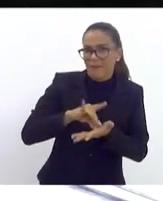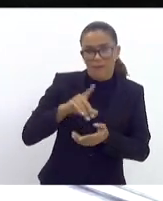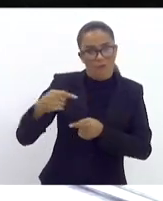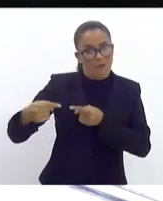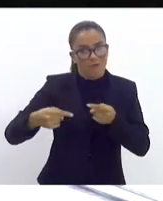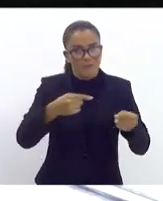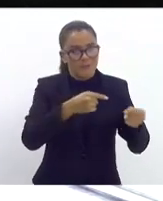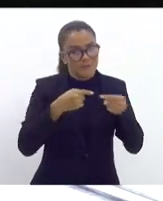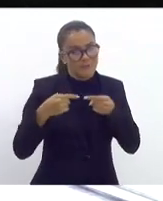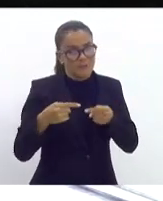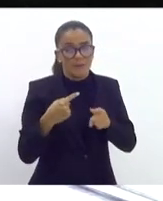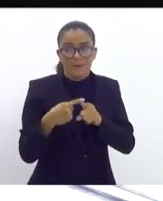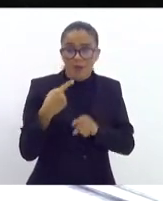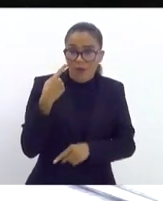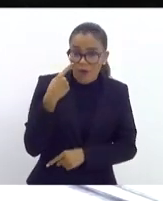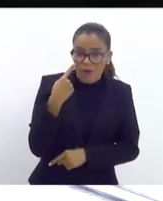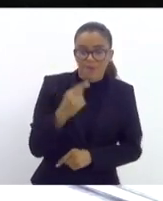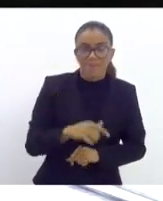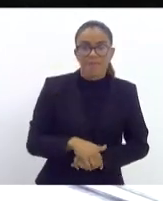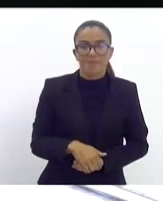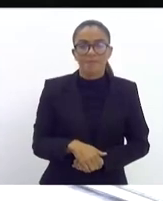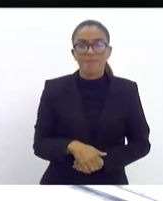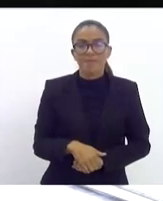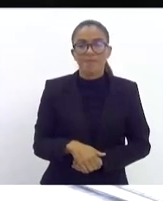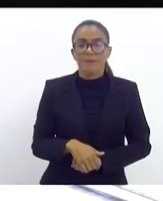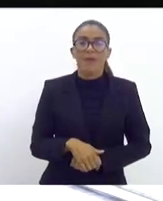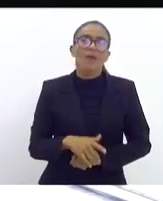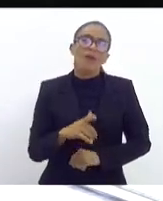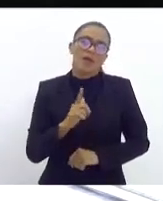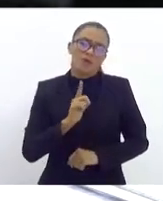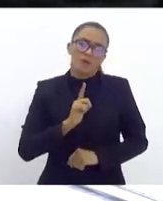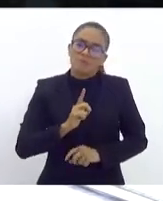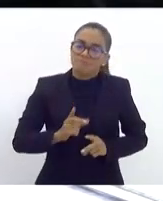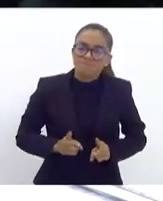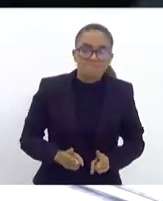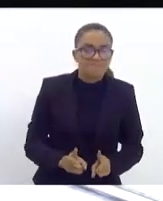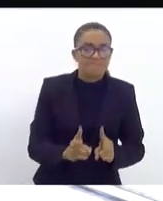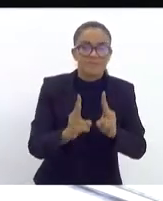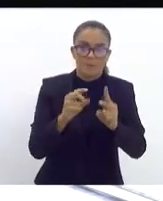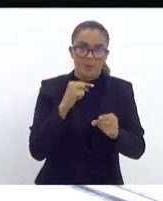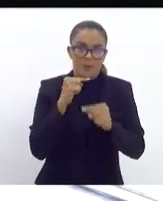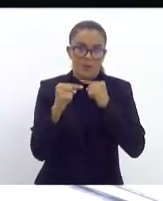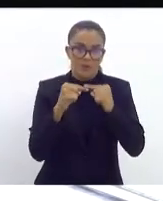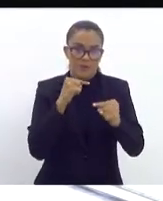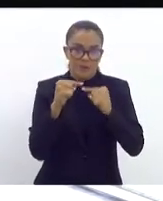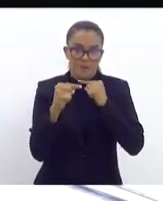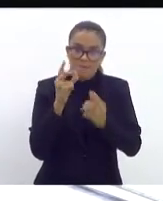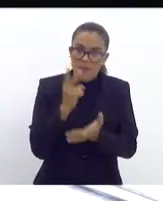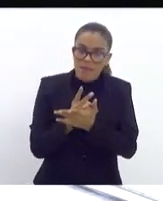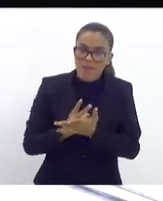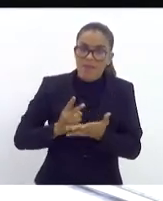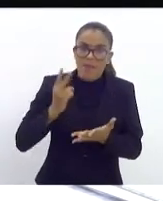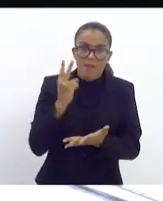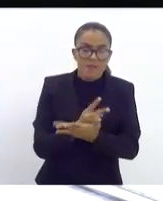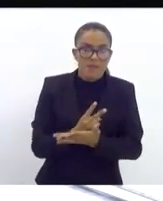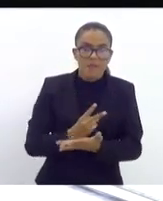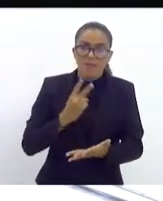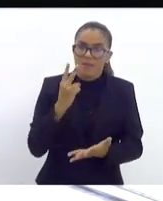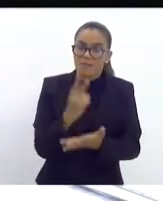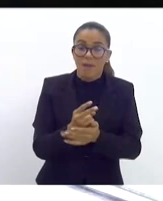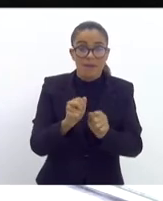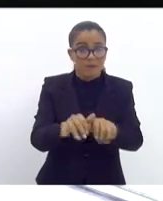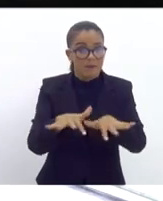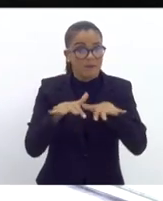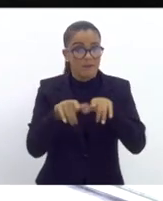porque veja só eu tenho sempre esta dúvida e o plenário tá aí Vado